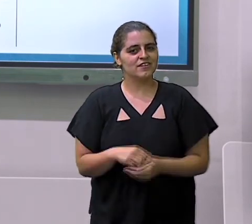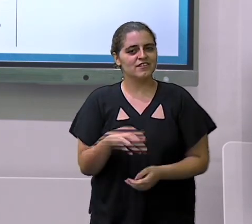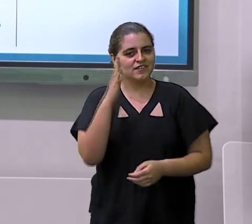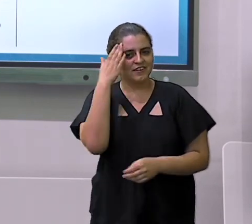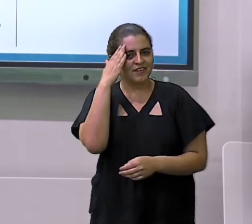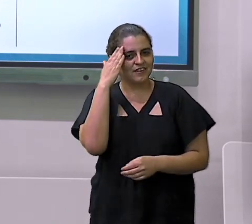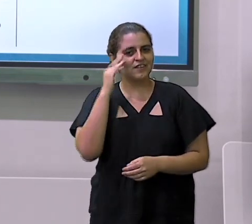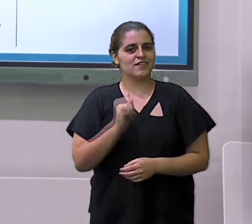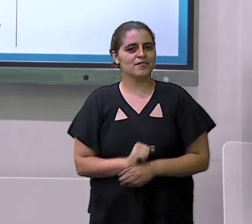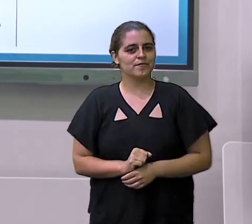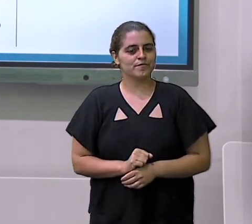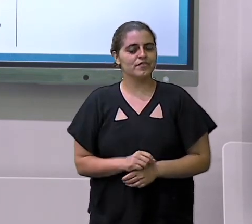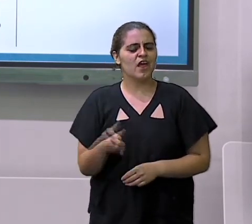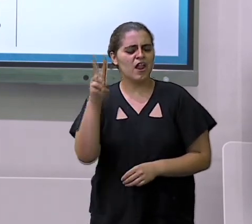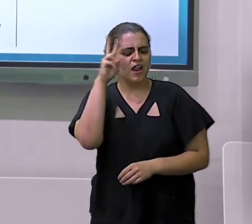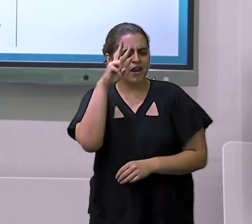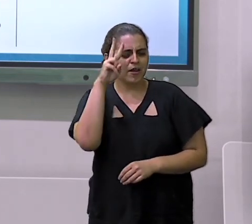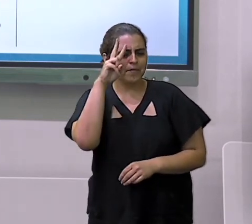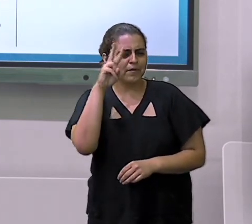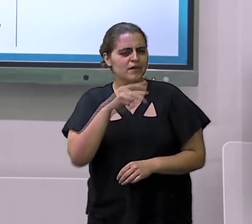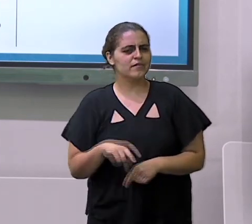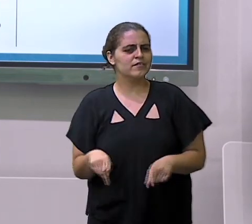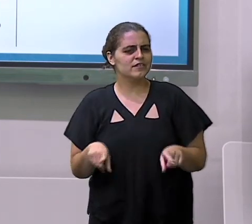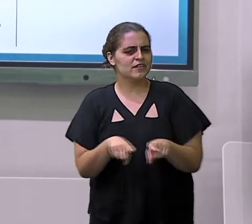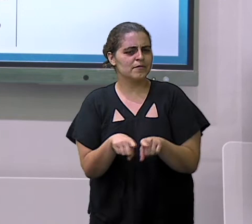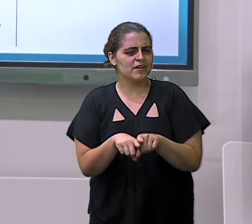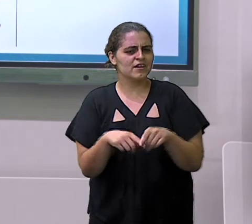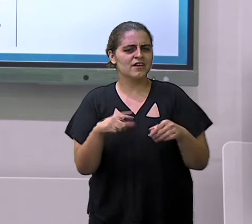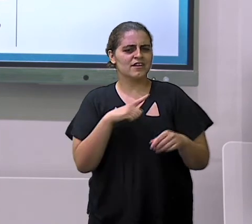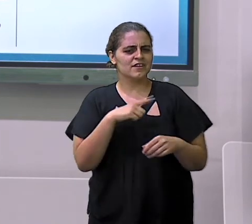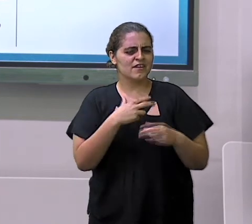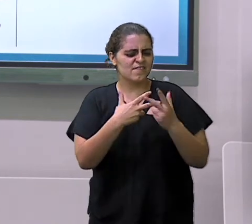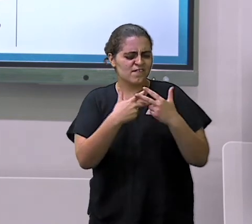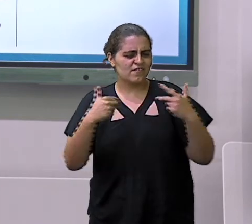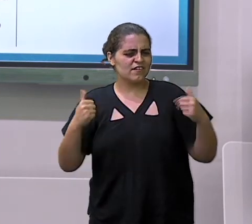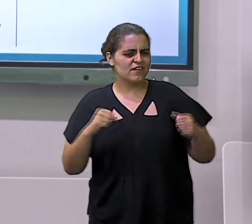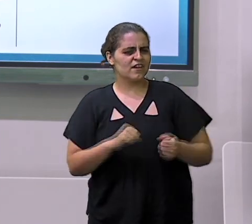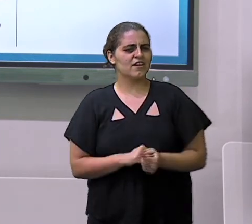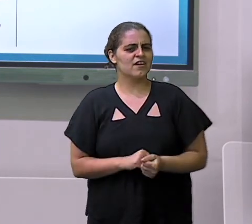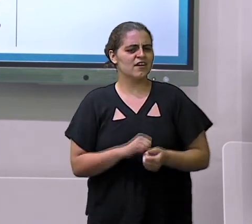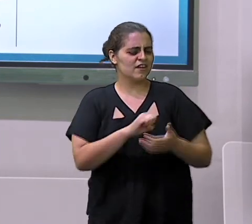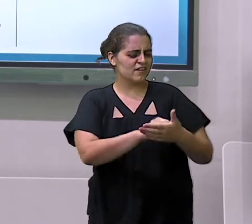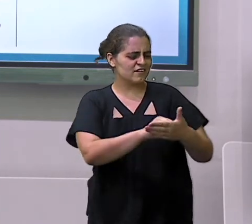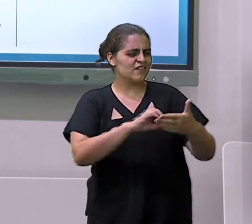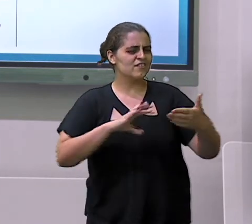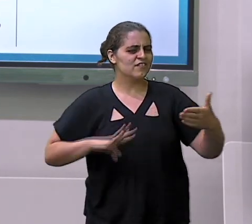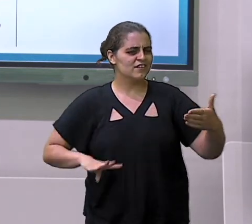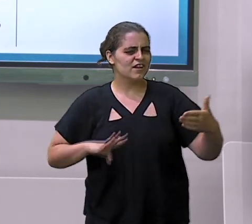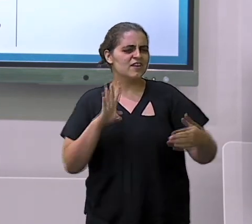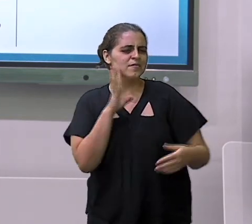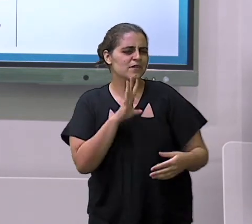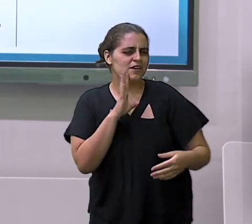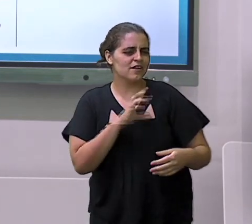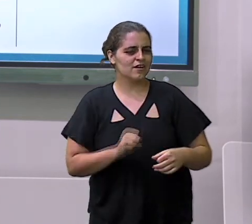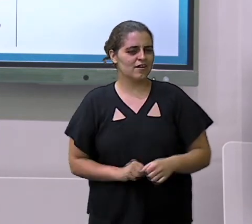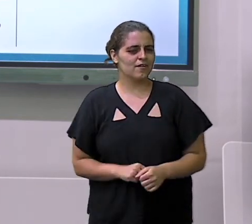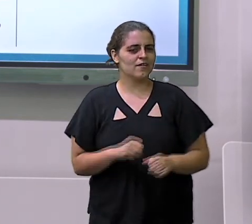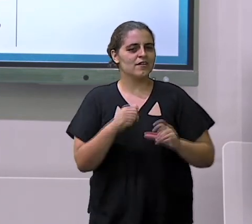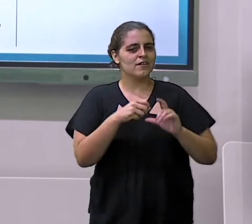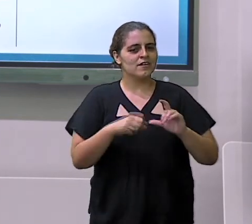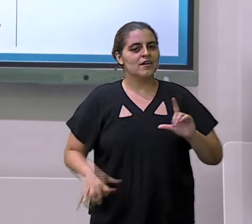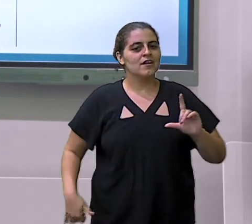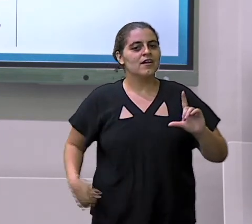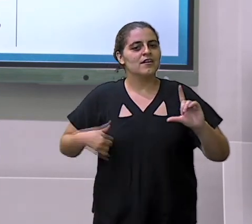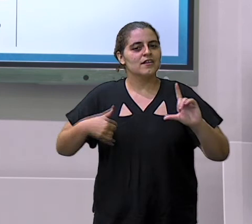nossa temática. Lembrando que tem muita atividade para vocês lá na nossa plataforma SMED GV.